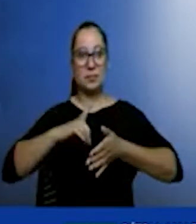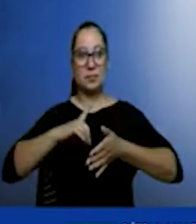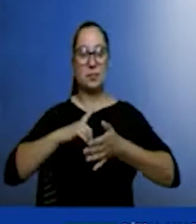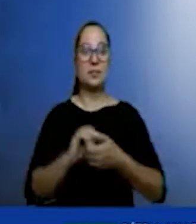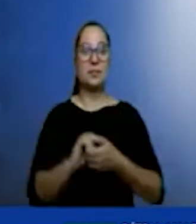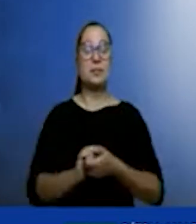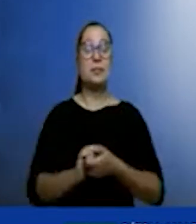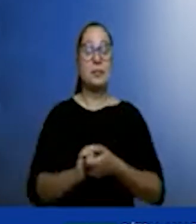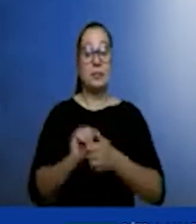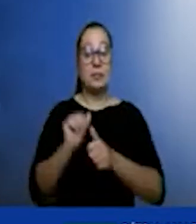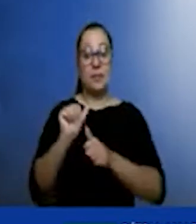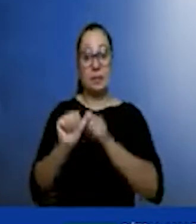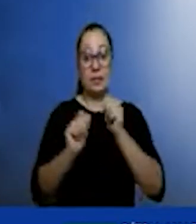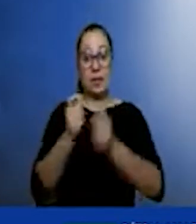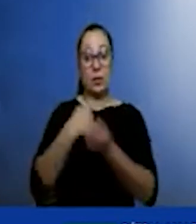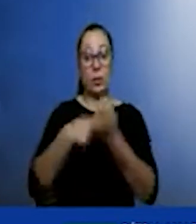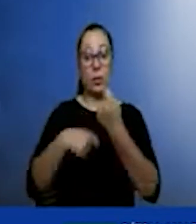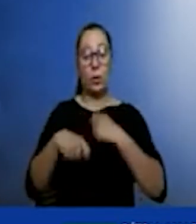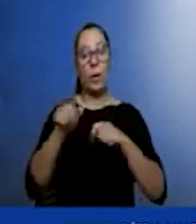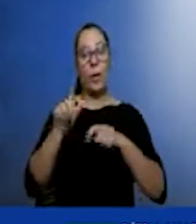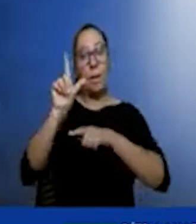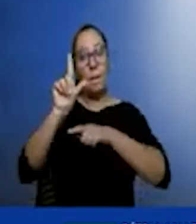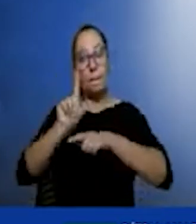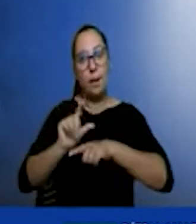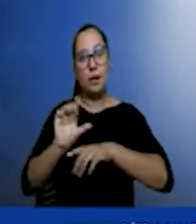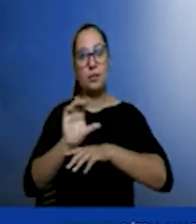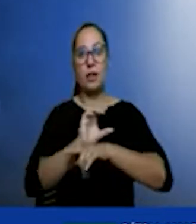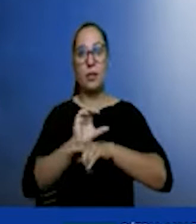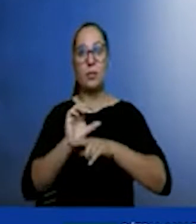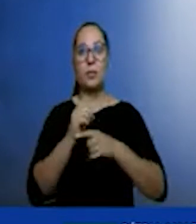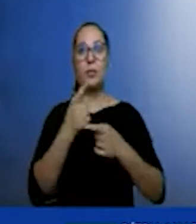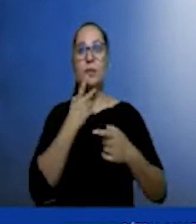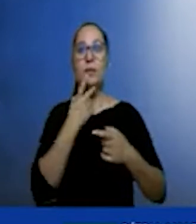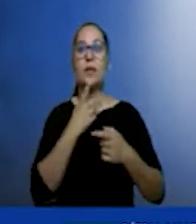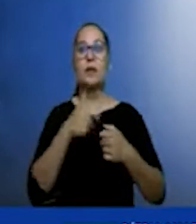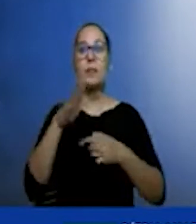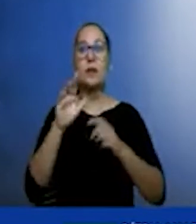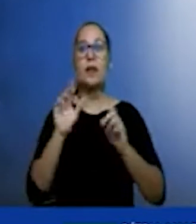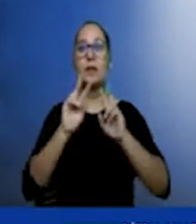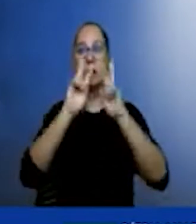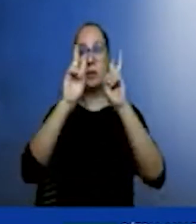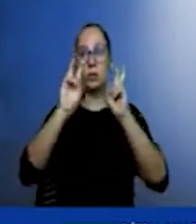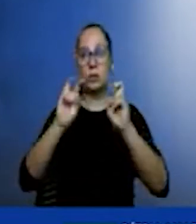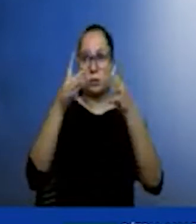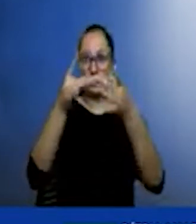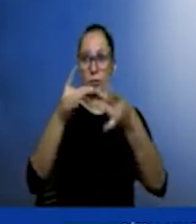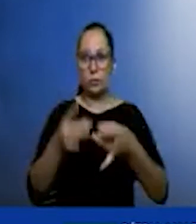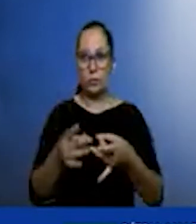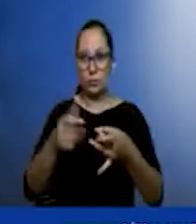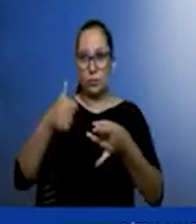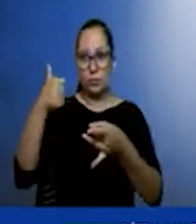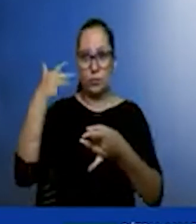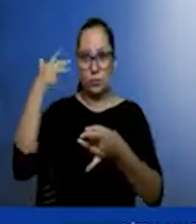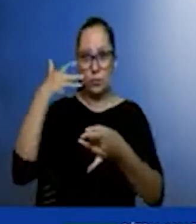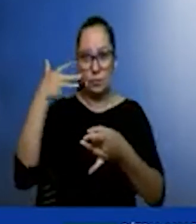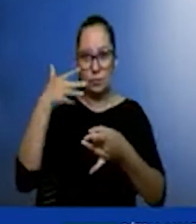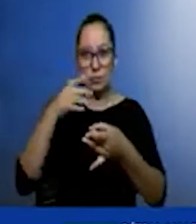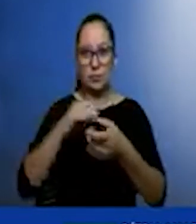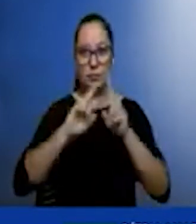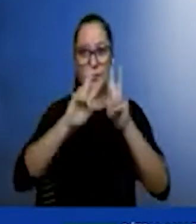transição para uma economia de baixo carbono. Falamos bastante sobre esse assunto nos primeiros painéis, mais especificamente sobre